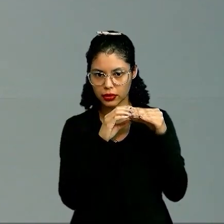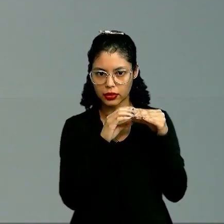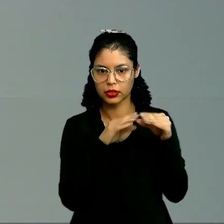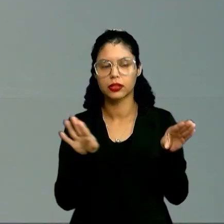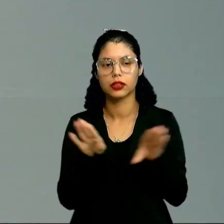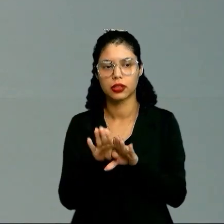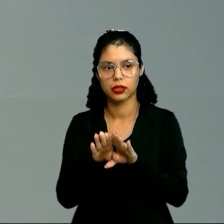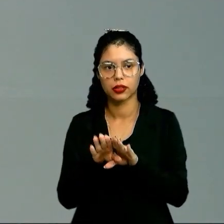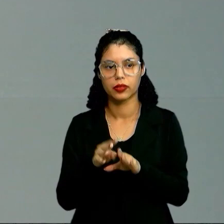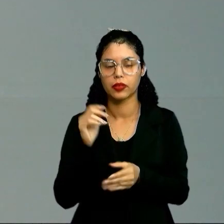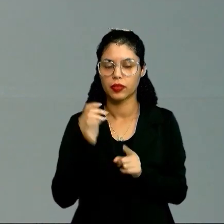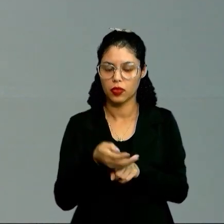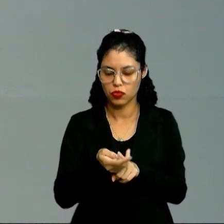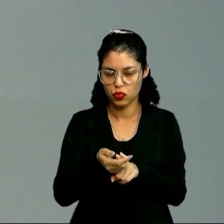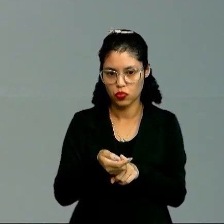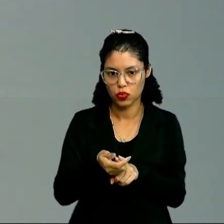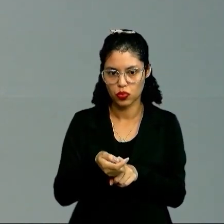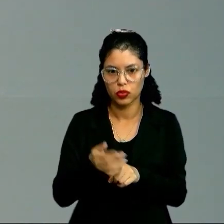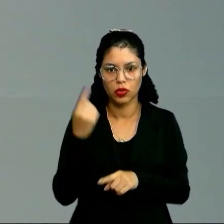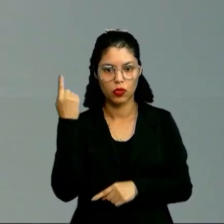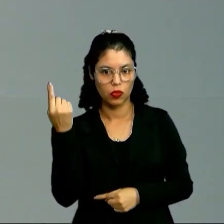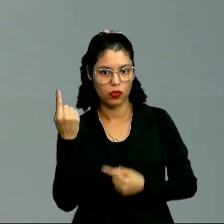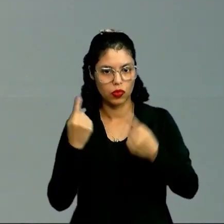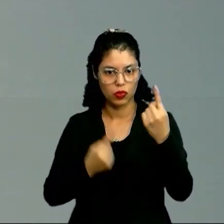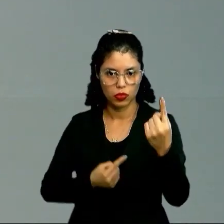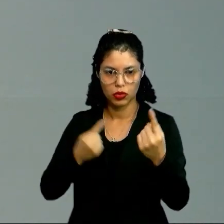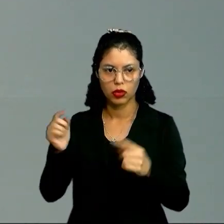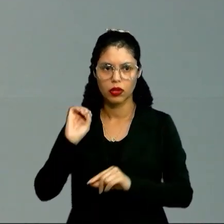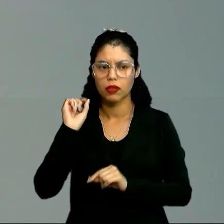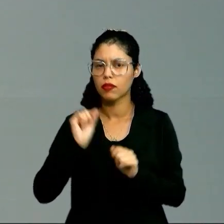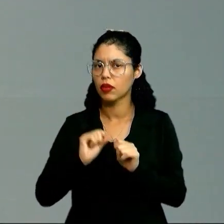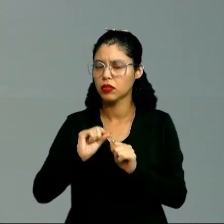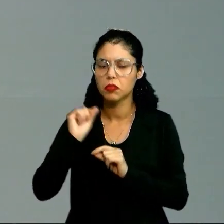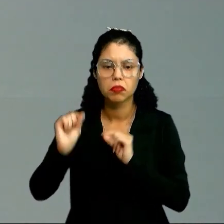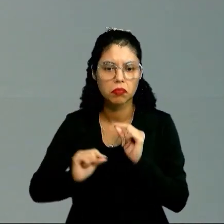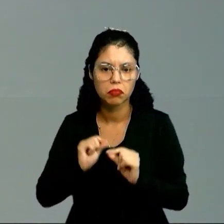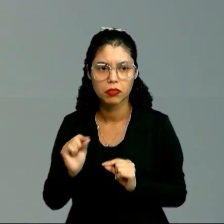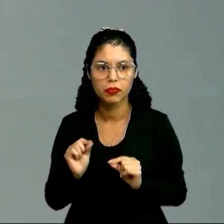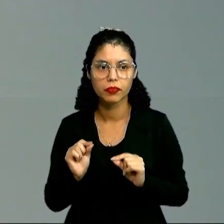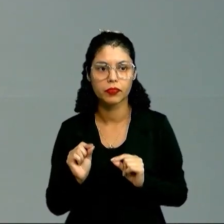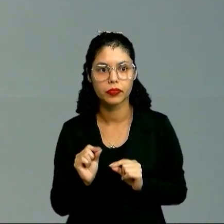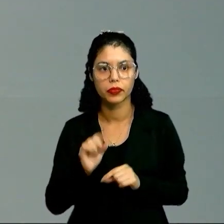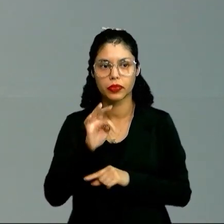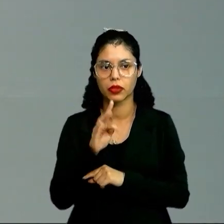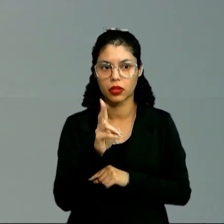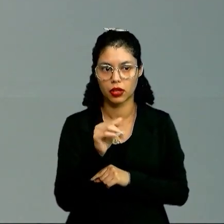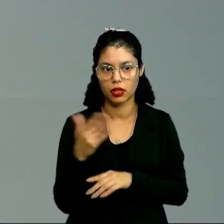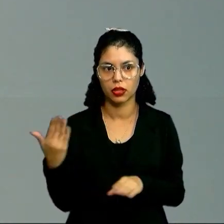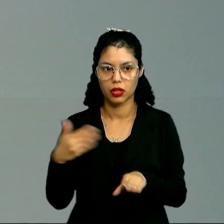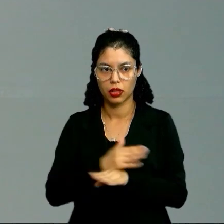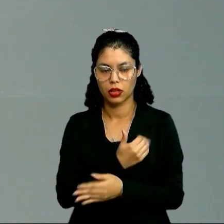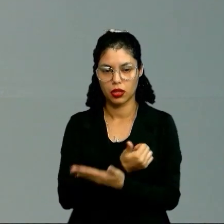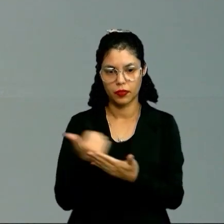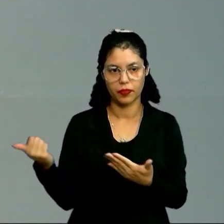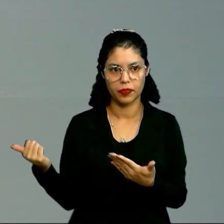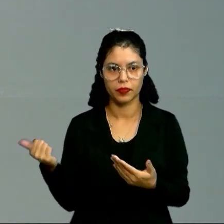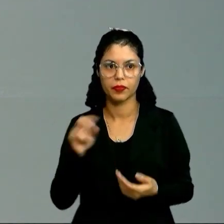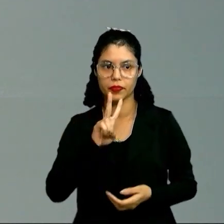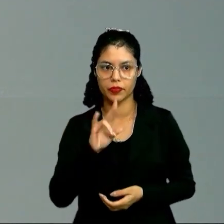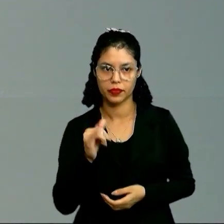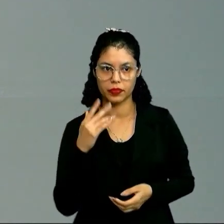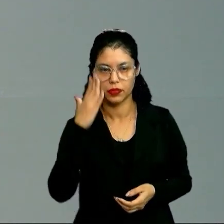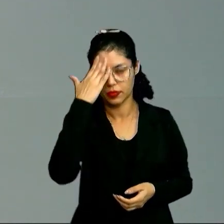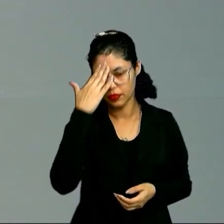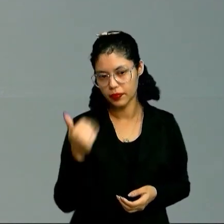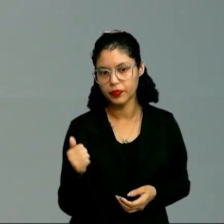anual. Né? Ele dá ali uma vez. Só que aí, o que vai fazer? O etileno vai entrar em ação, pessoal. Ele